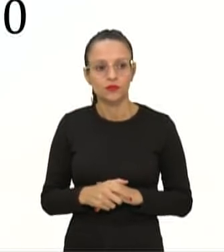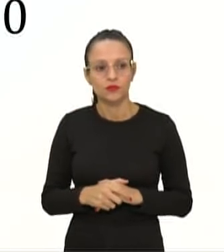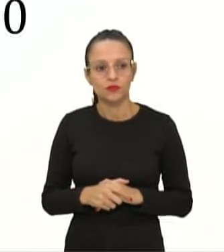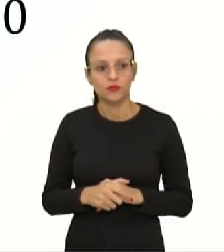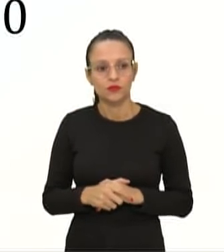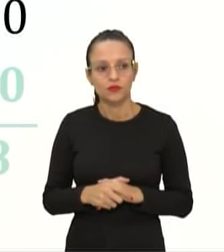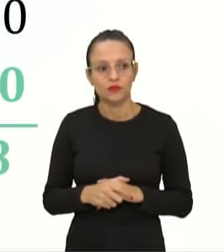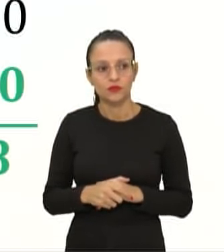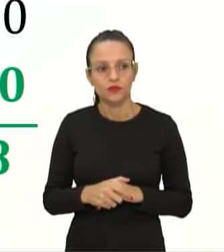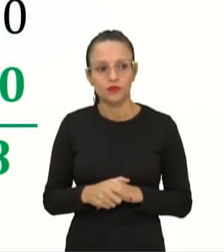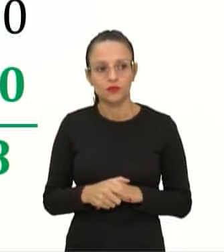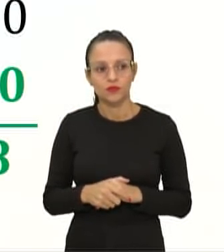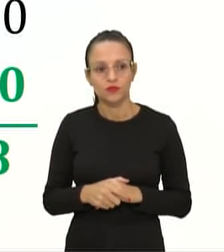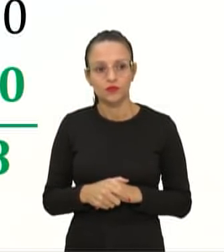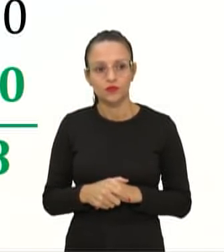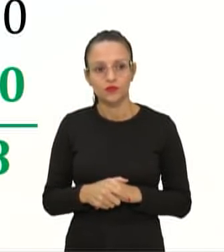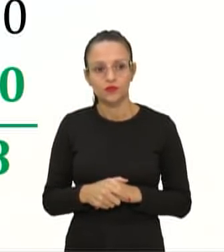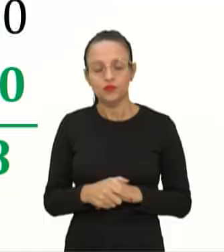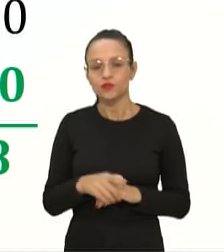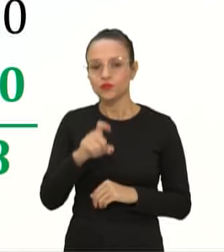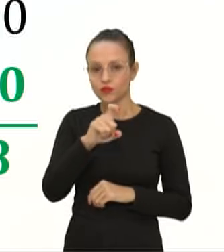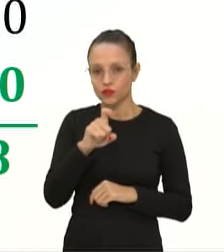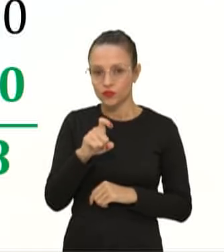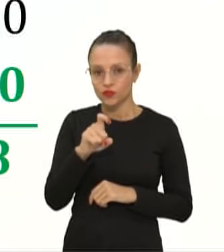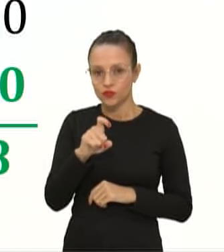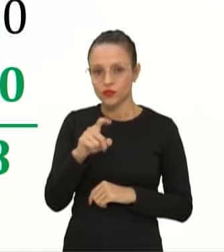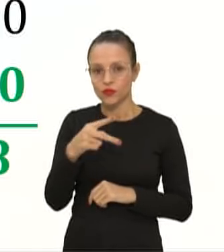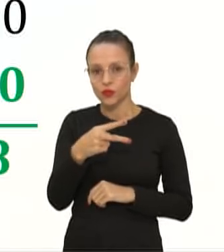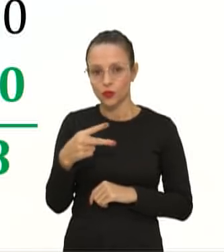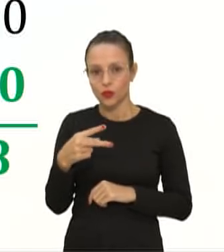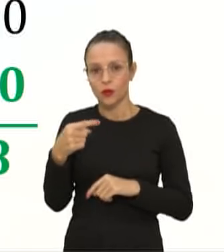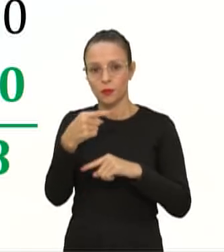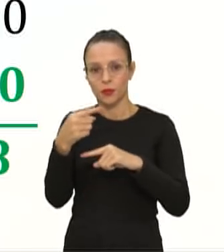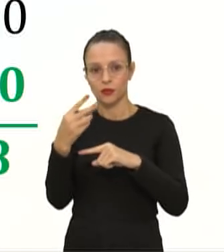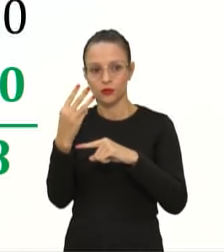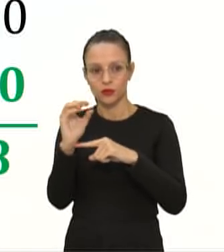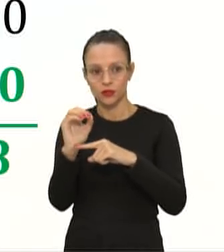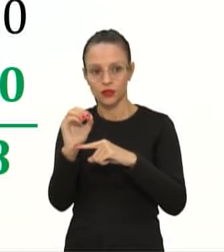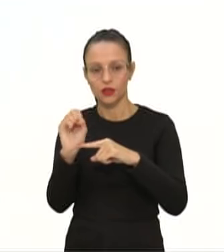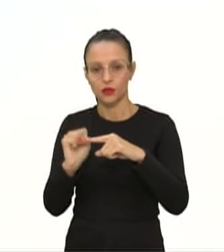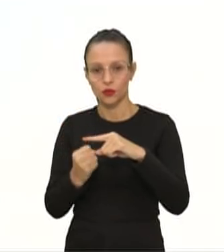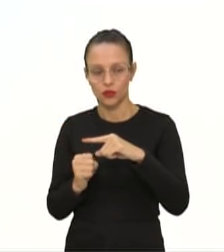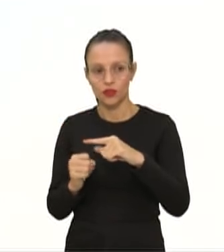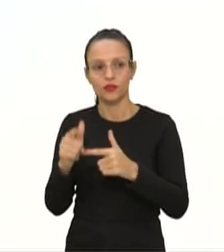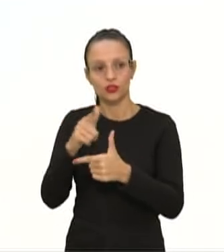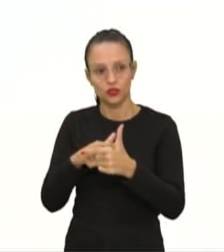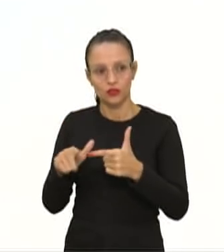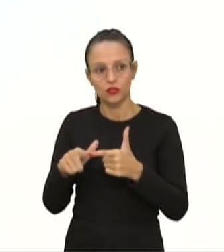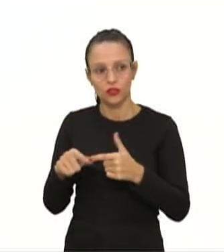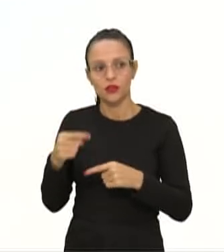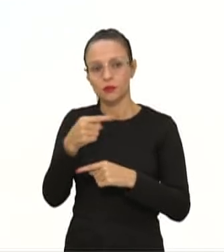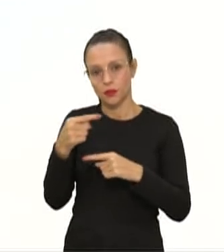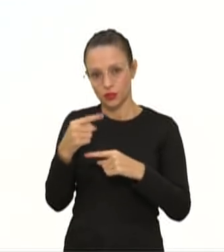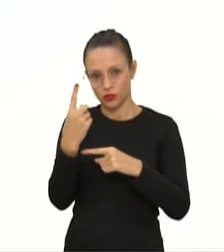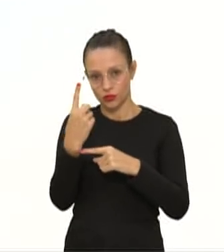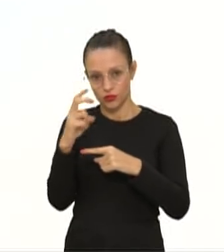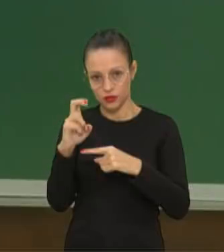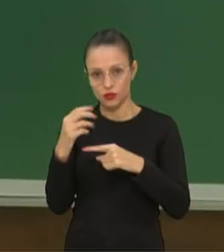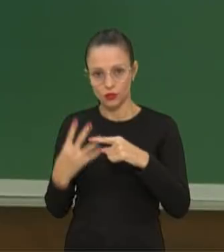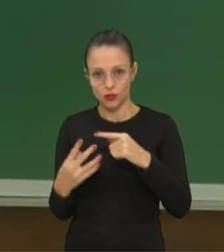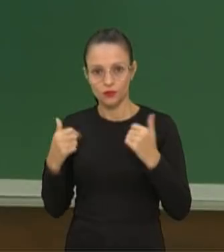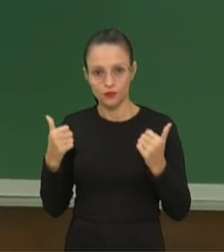E daí, x igual a menos 30 oitavos, certo? Simplificando, menos 15 quartos,